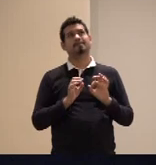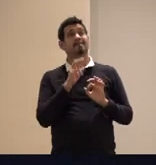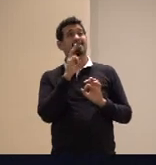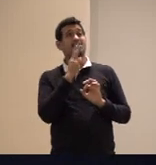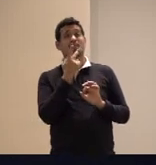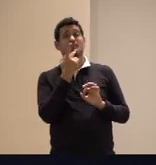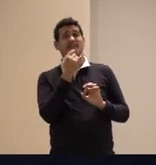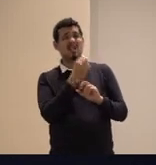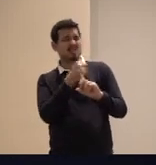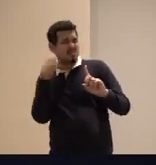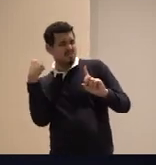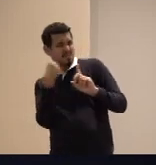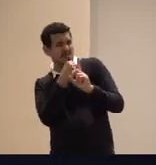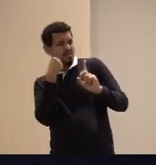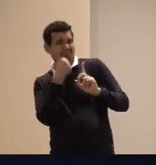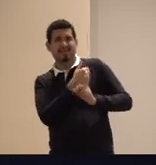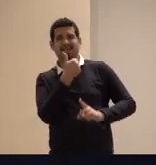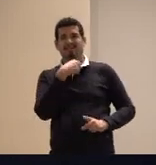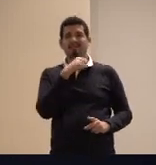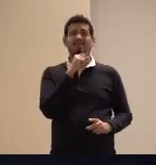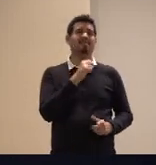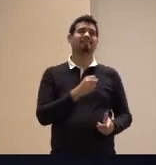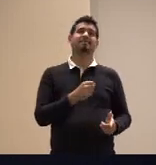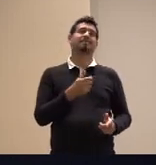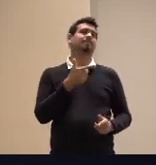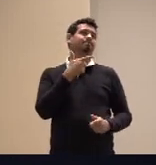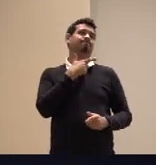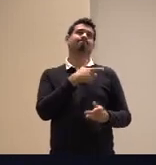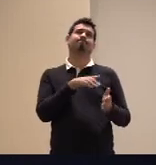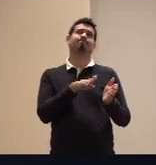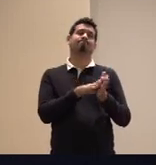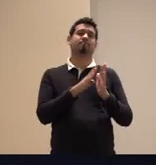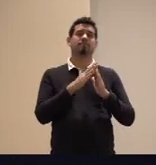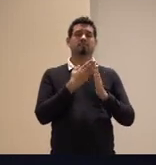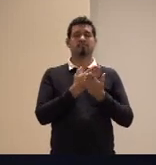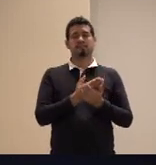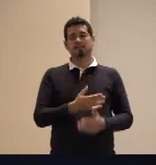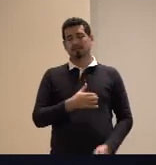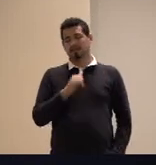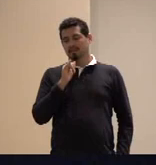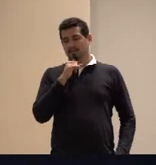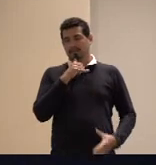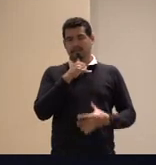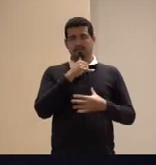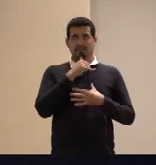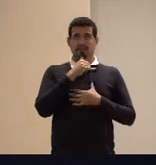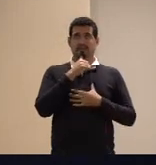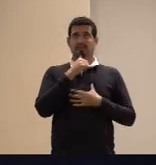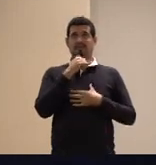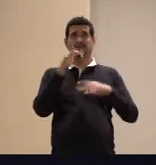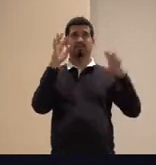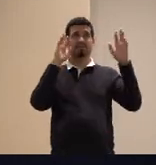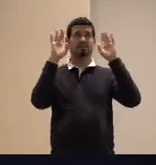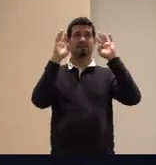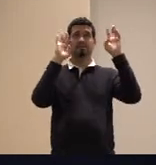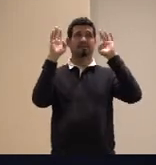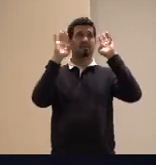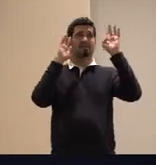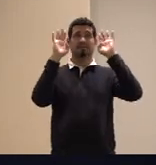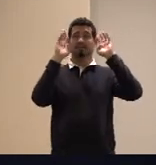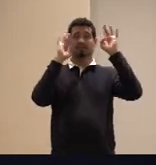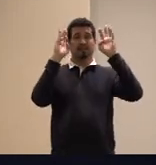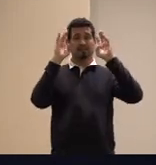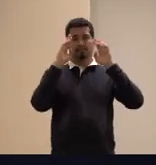pai agredindo a mãe, ela não vai conseguir chegar lá no colégio com a cabecinha tranquila, leve, para